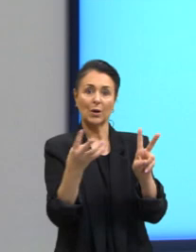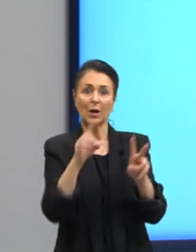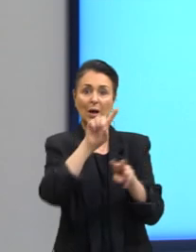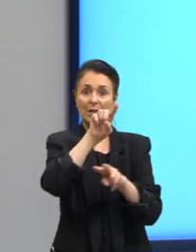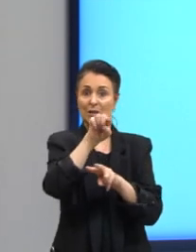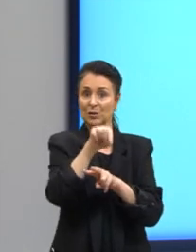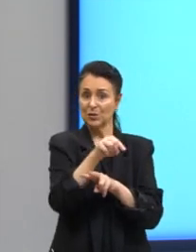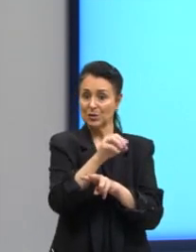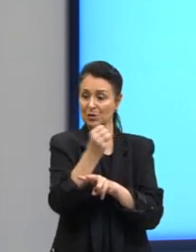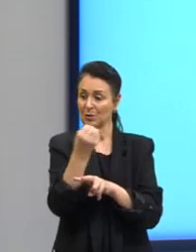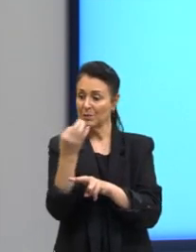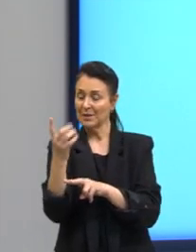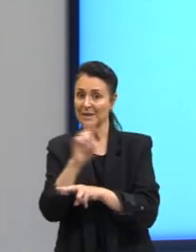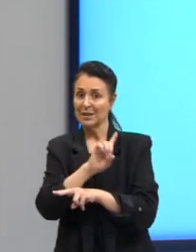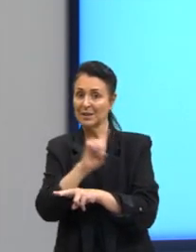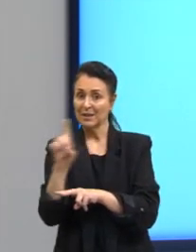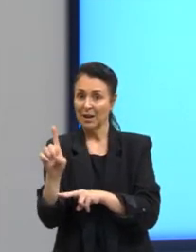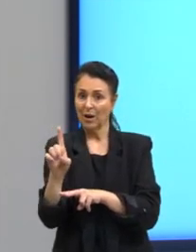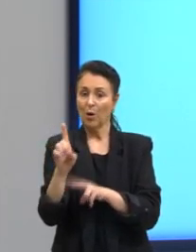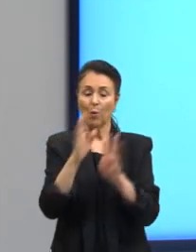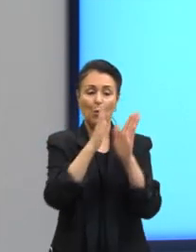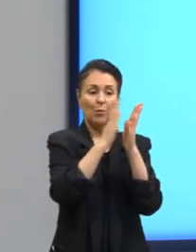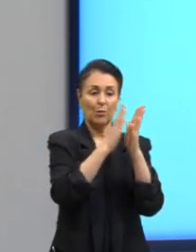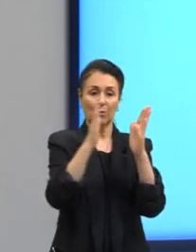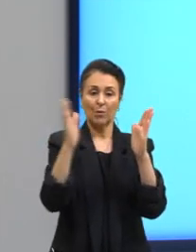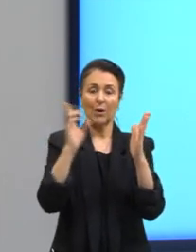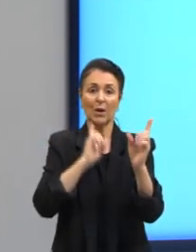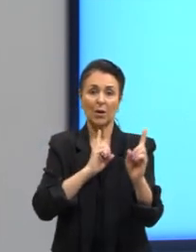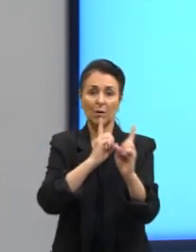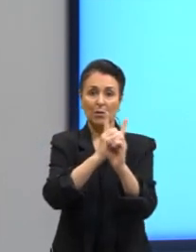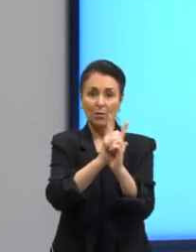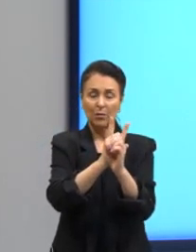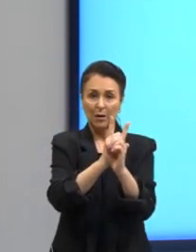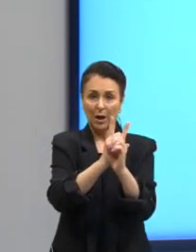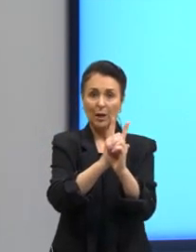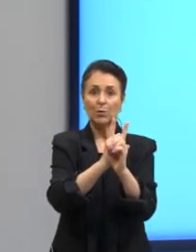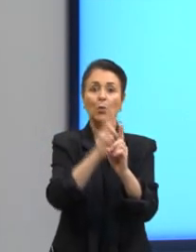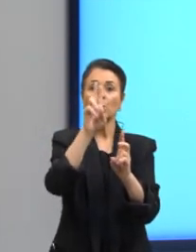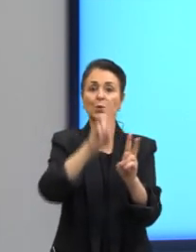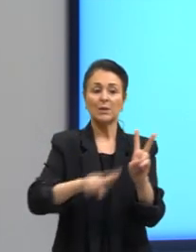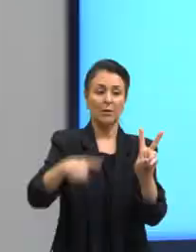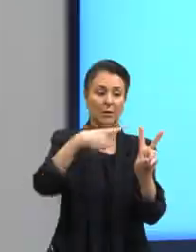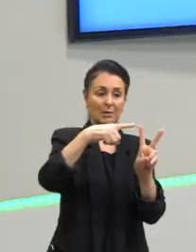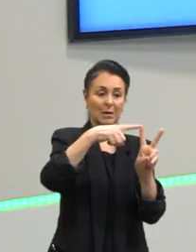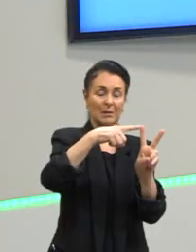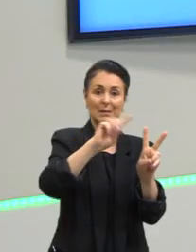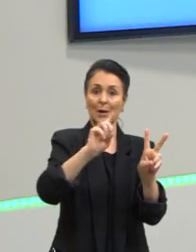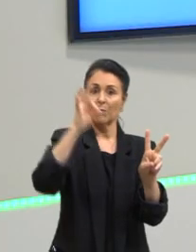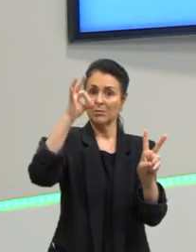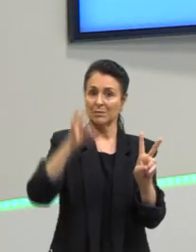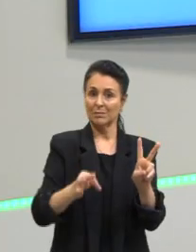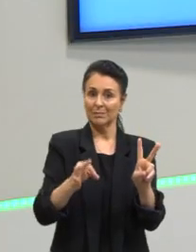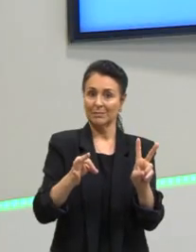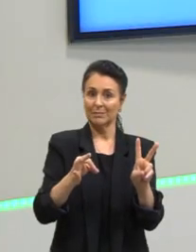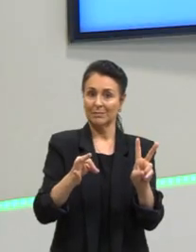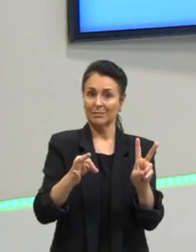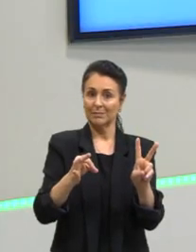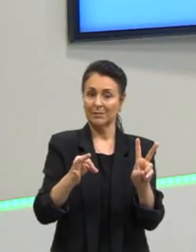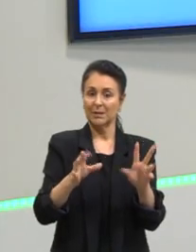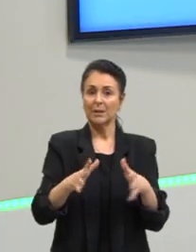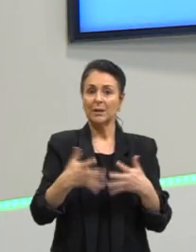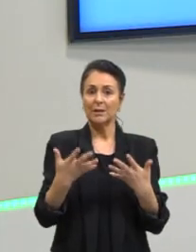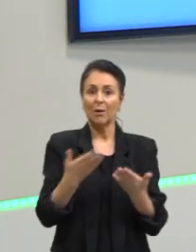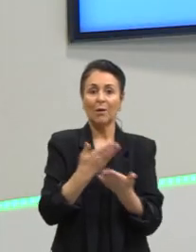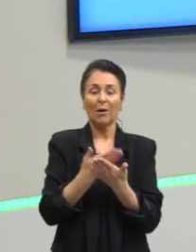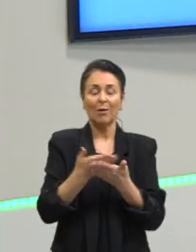as dízimas não periódicas que são encontradas a partir então das raízes não exatas Então